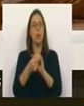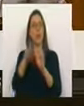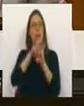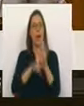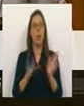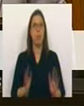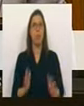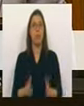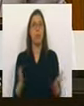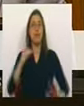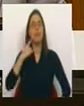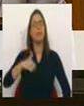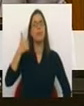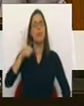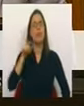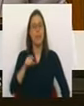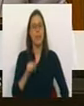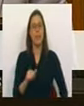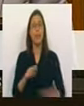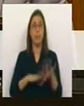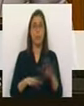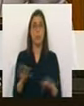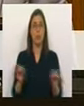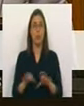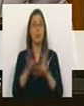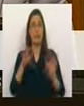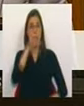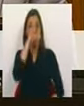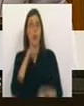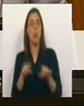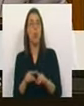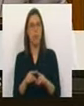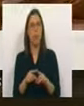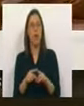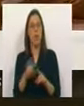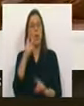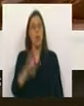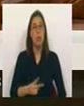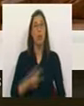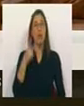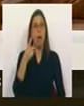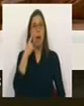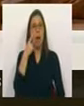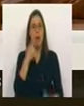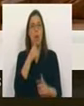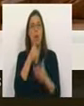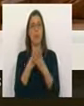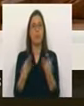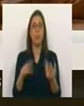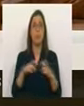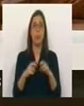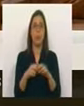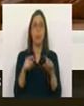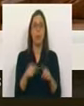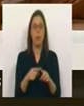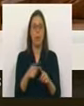regular. Principalmente, não fizemos como o Governo, que tardou 2 anos a enfrentar o problema